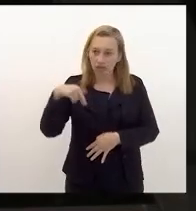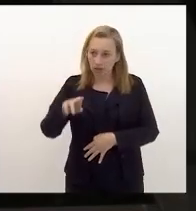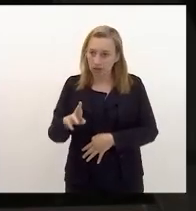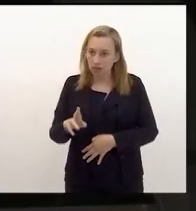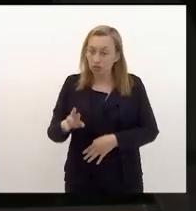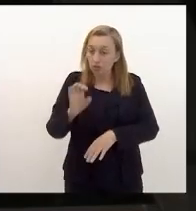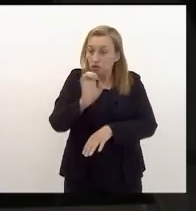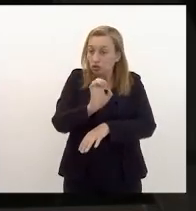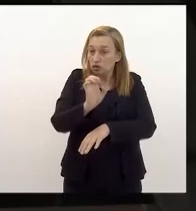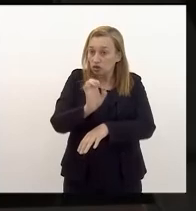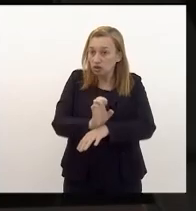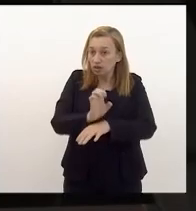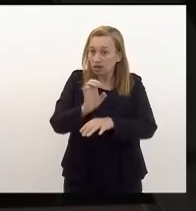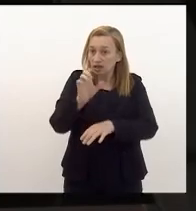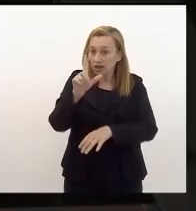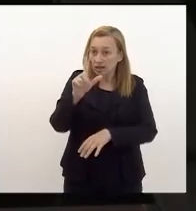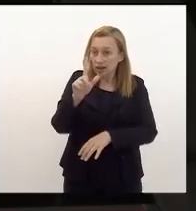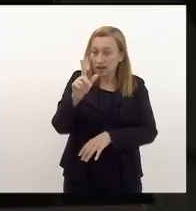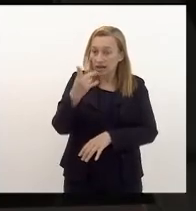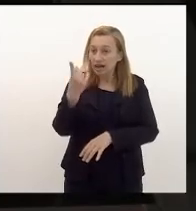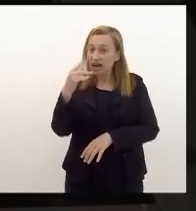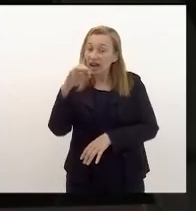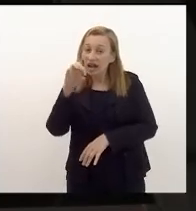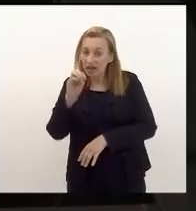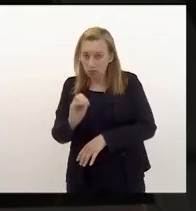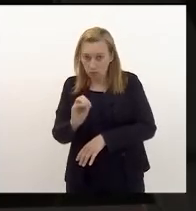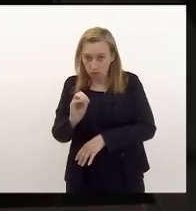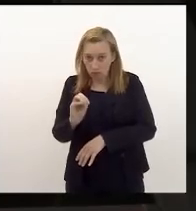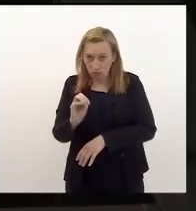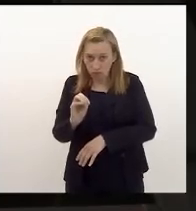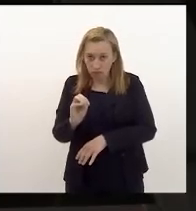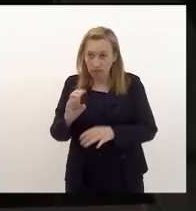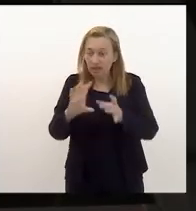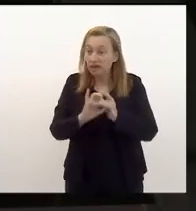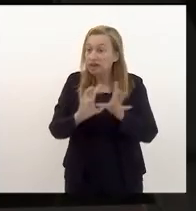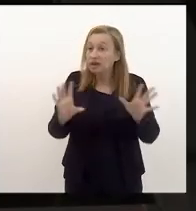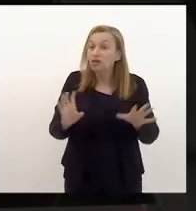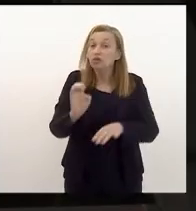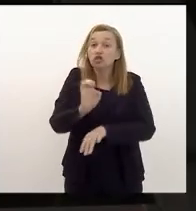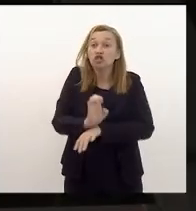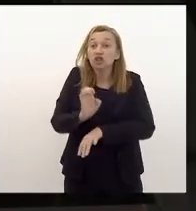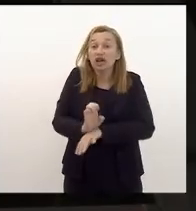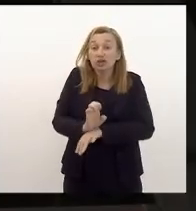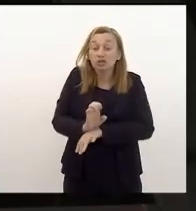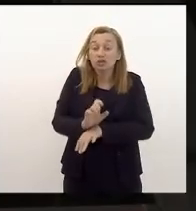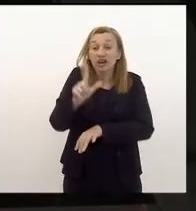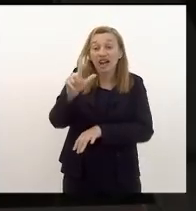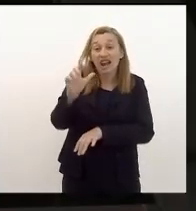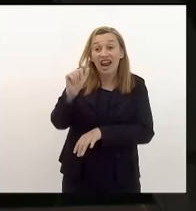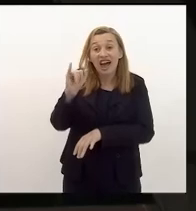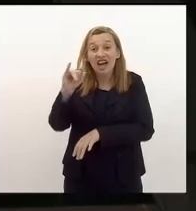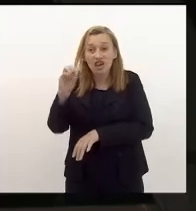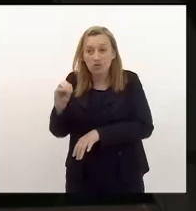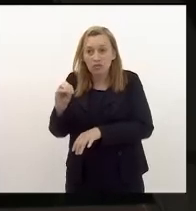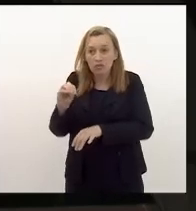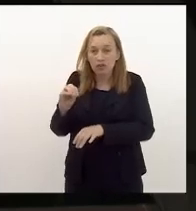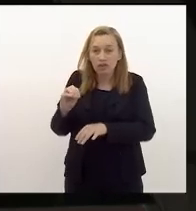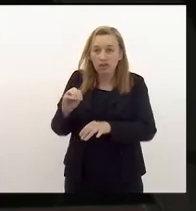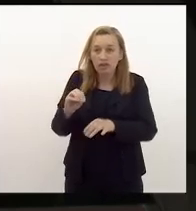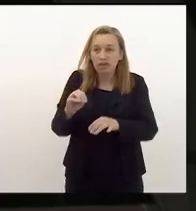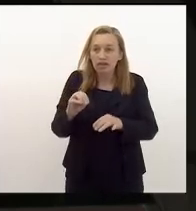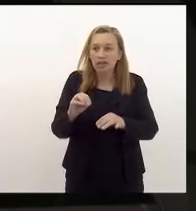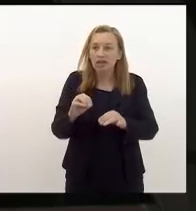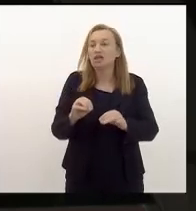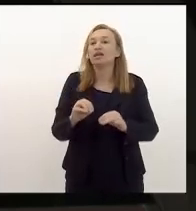Estado é laico, mas não é laicista. O Estado laico é aquele que atende a todos